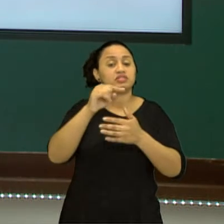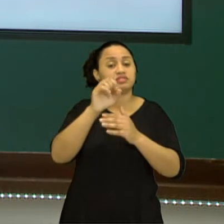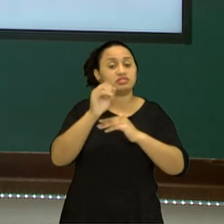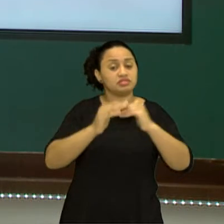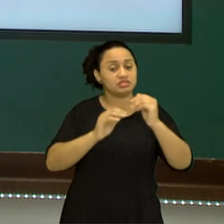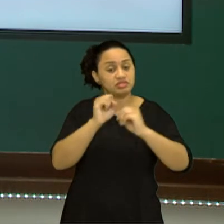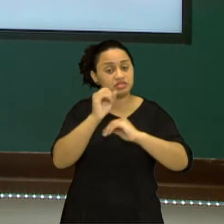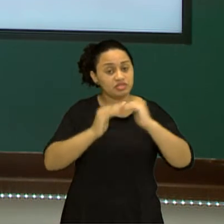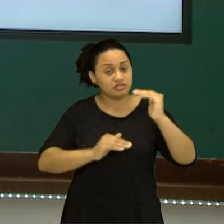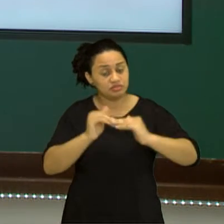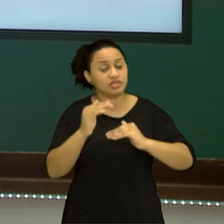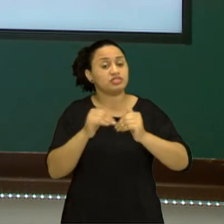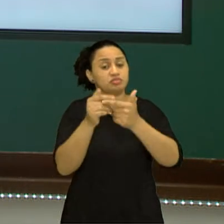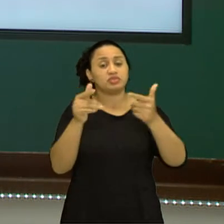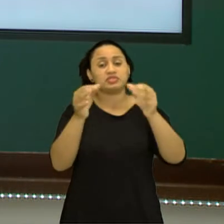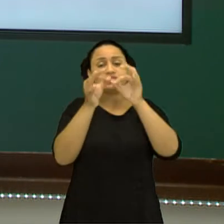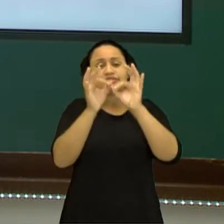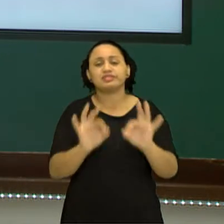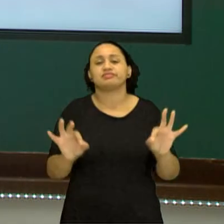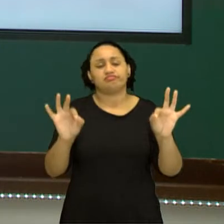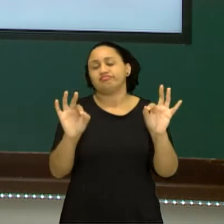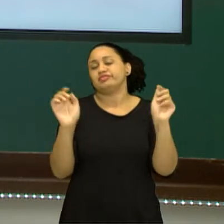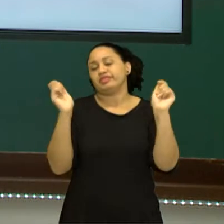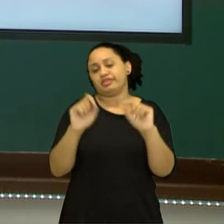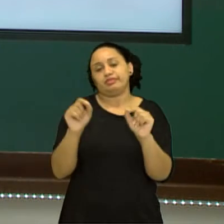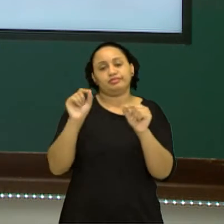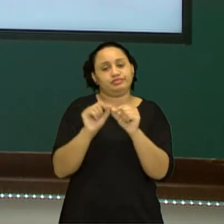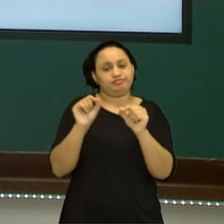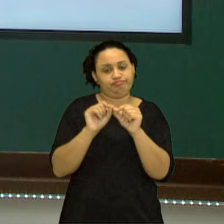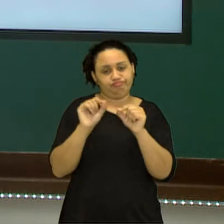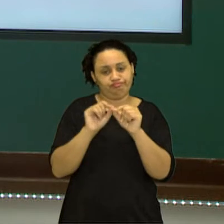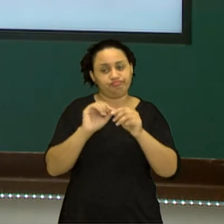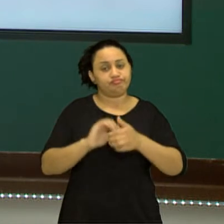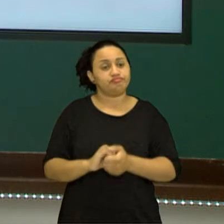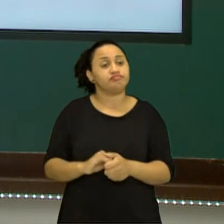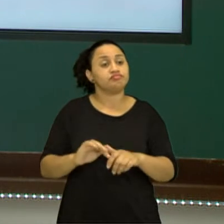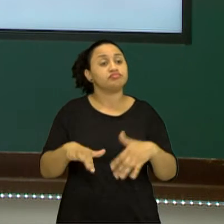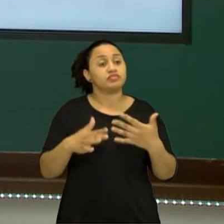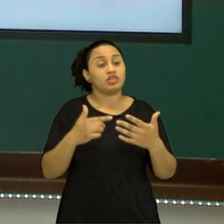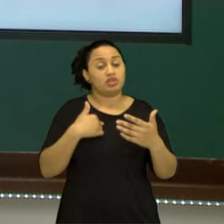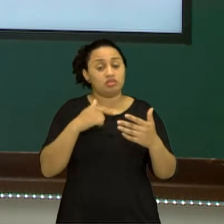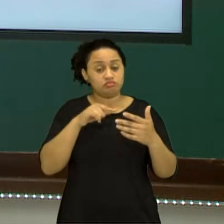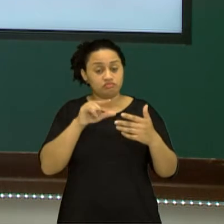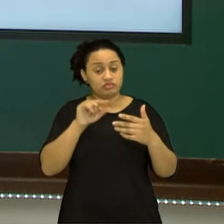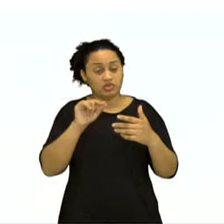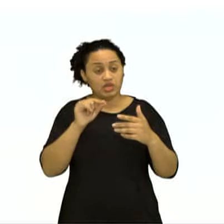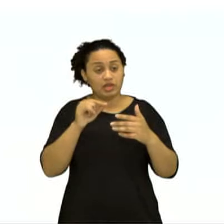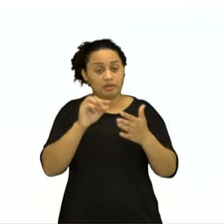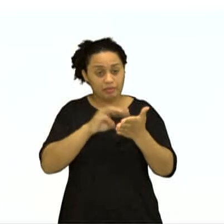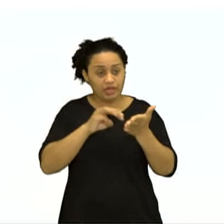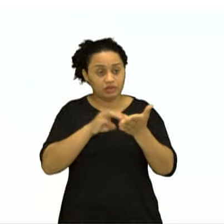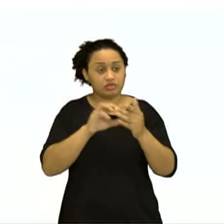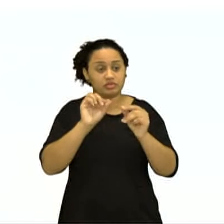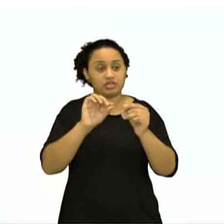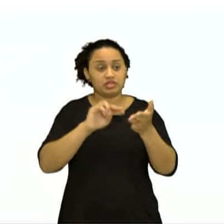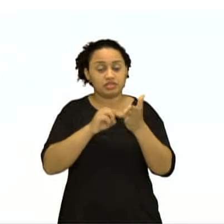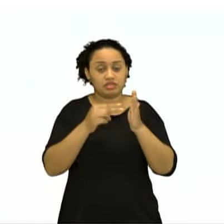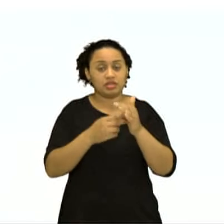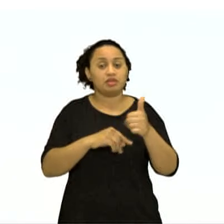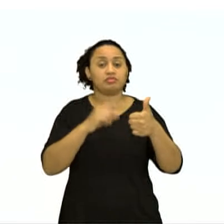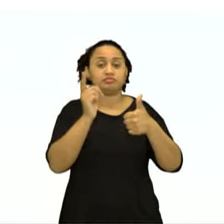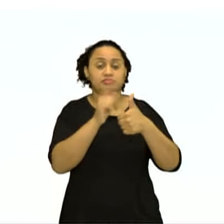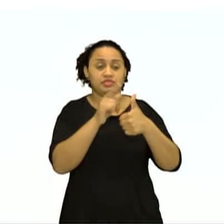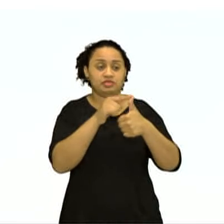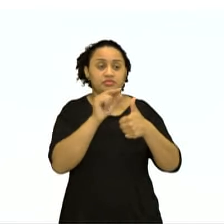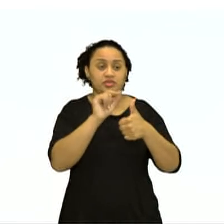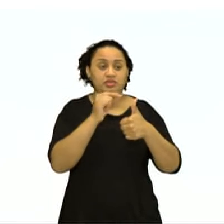de tarefas simples, executável. Então, a arte de fazer acontecer, ele traz ali, ó, primeira estratégia,